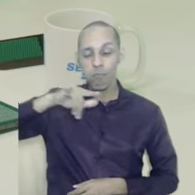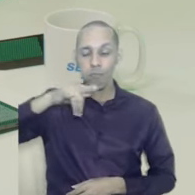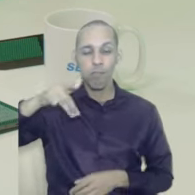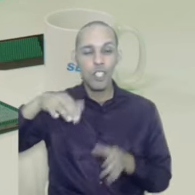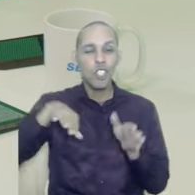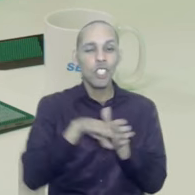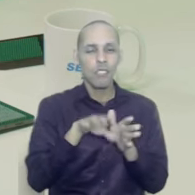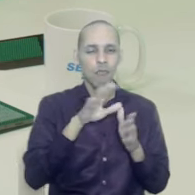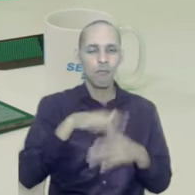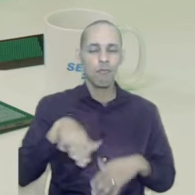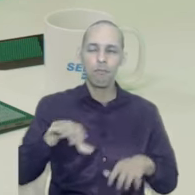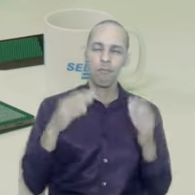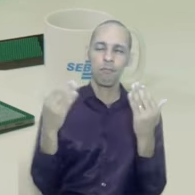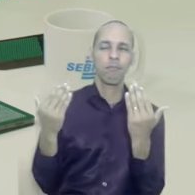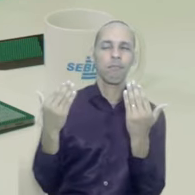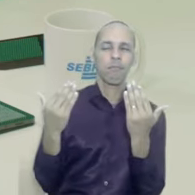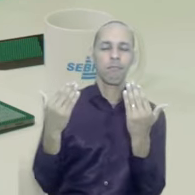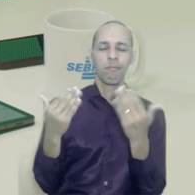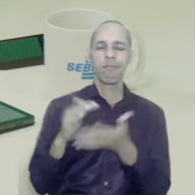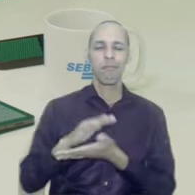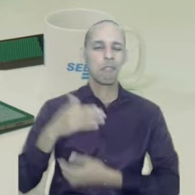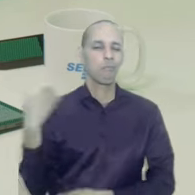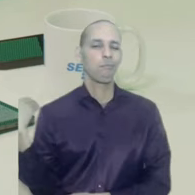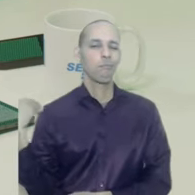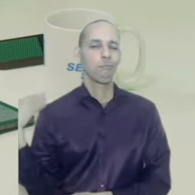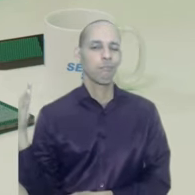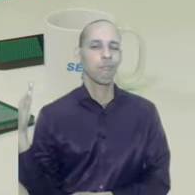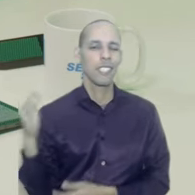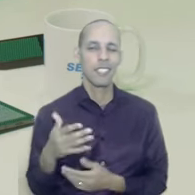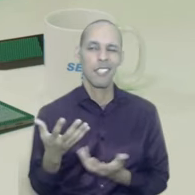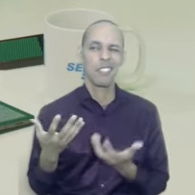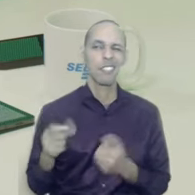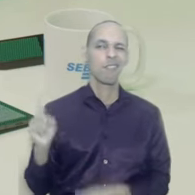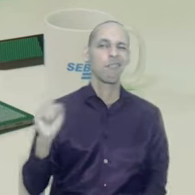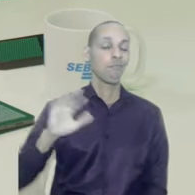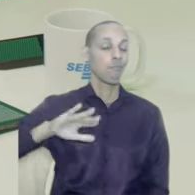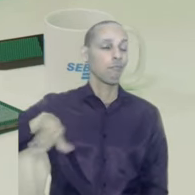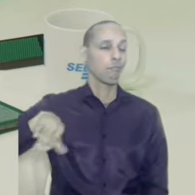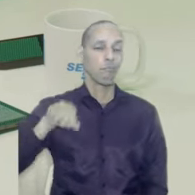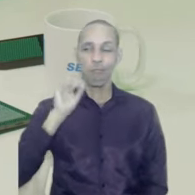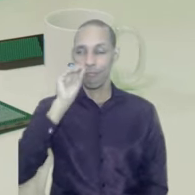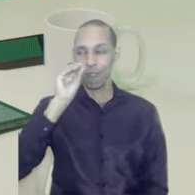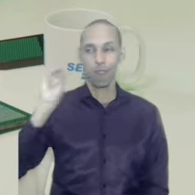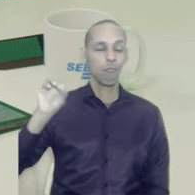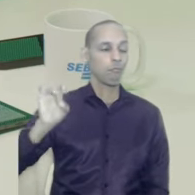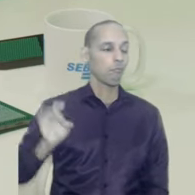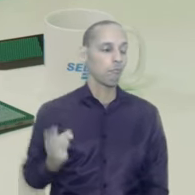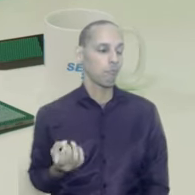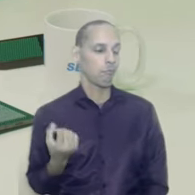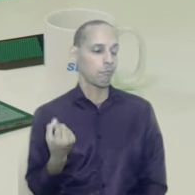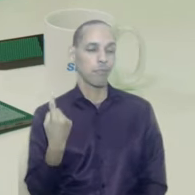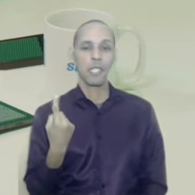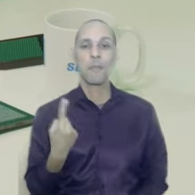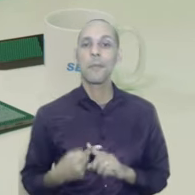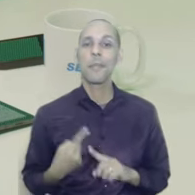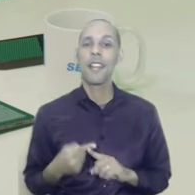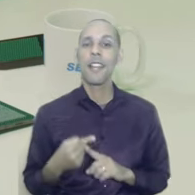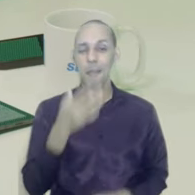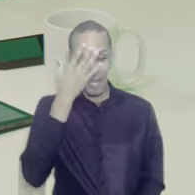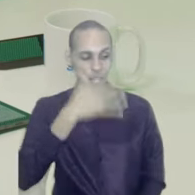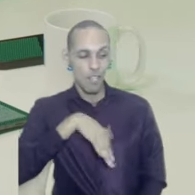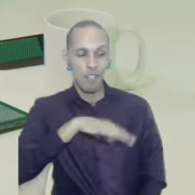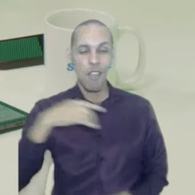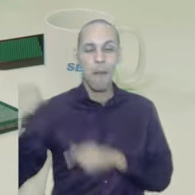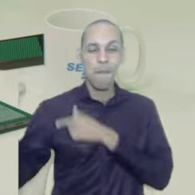assim teve um certo conceito uma dificuldade de aceitar a tecnologia porque né a gente tá falando com pessoas tradicionais